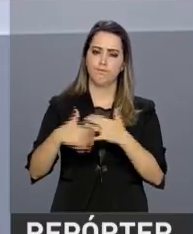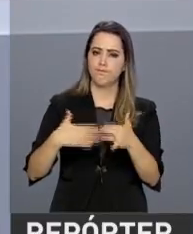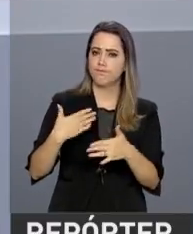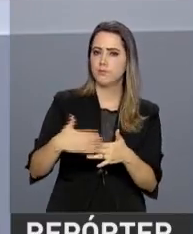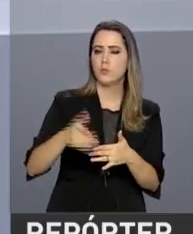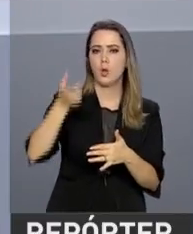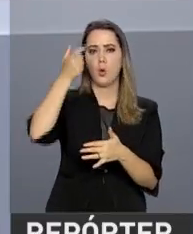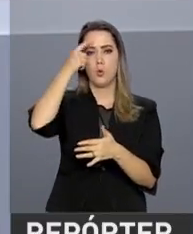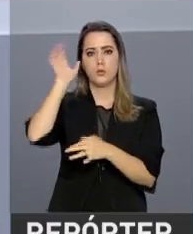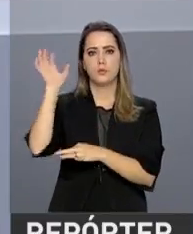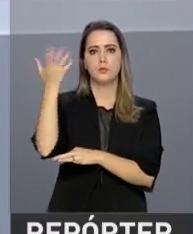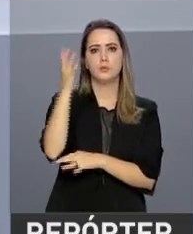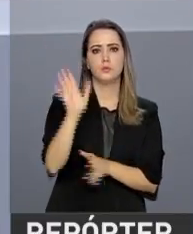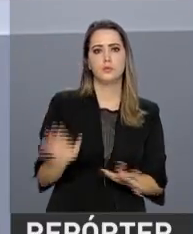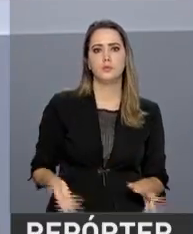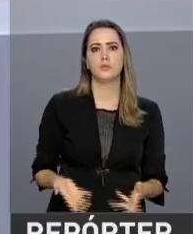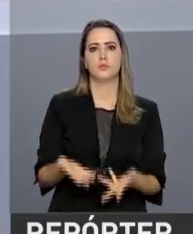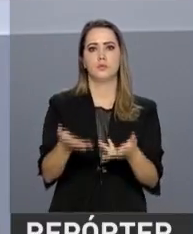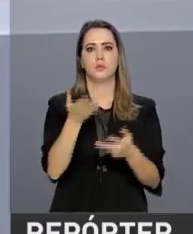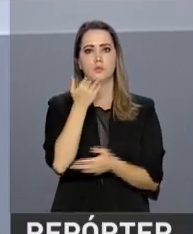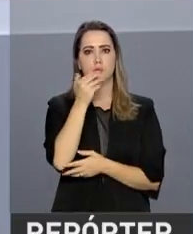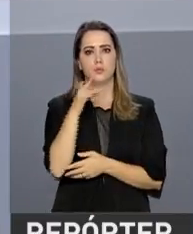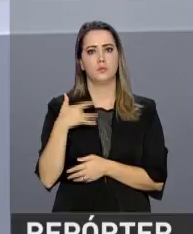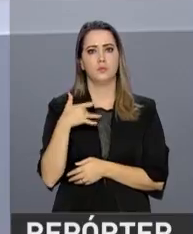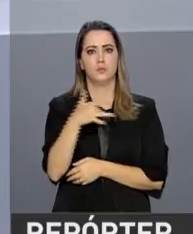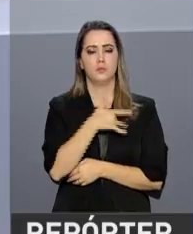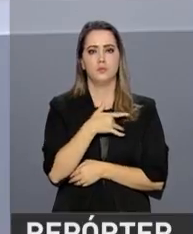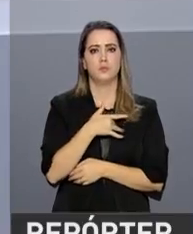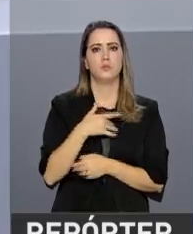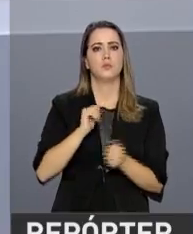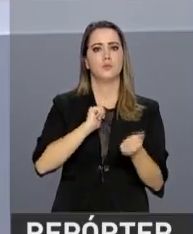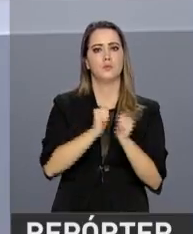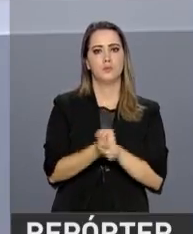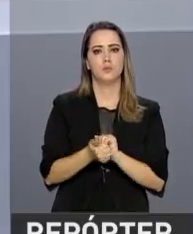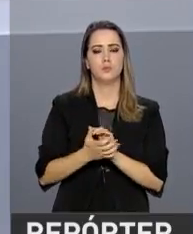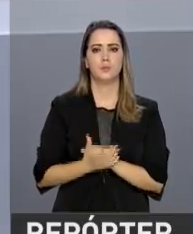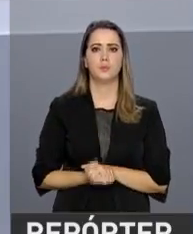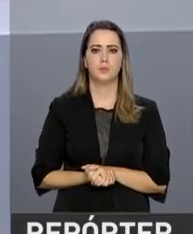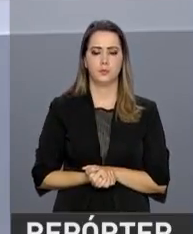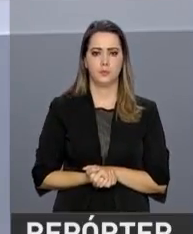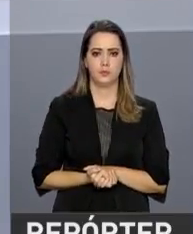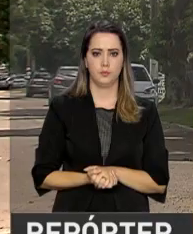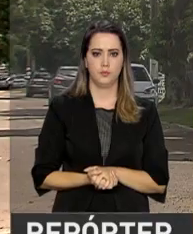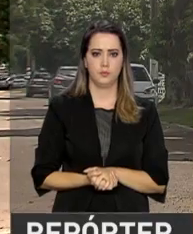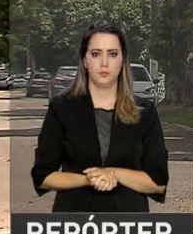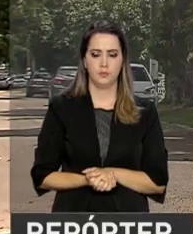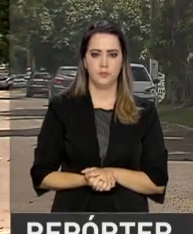desenvolvendo a consciência ambiental, incentivando a alimentação saudável e a prática de esportes.